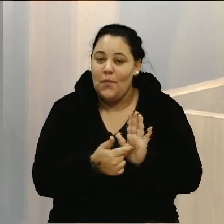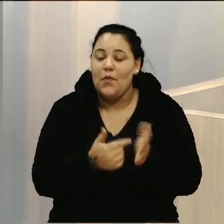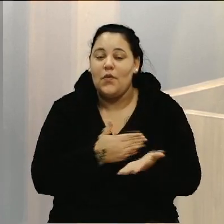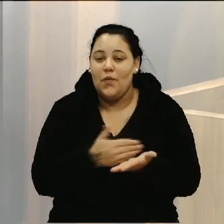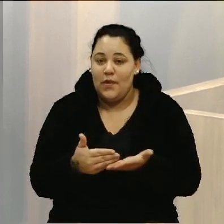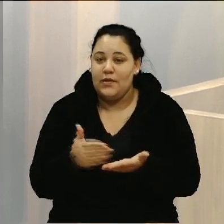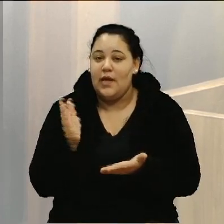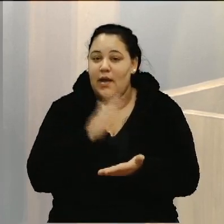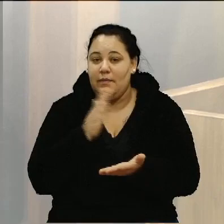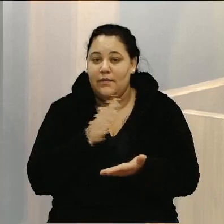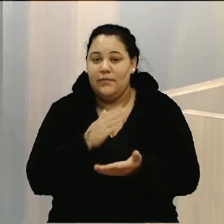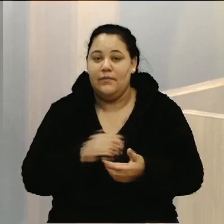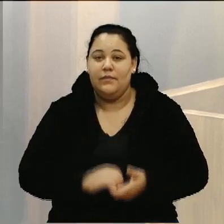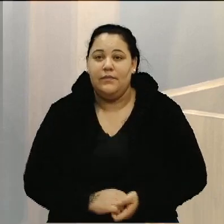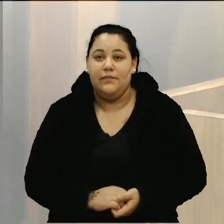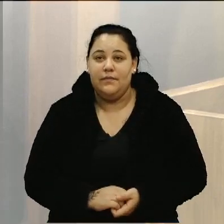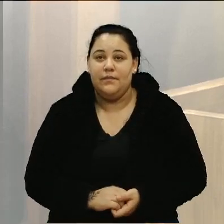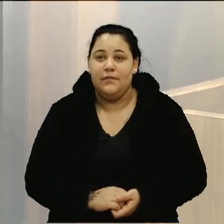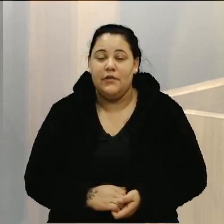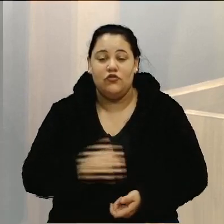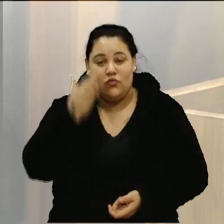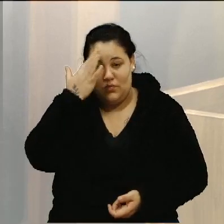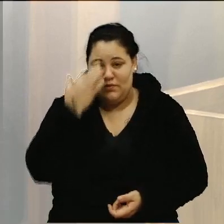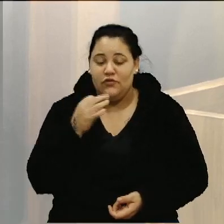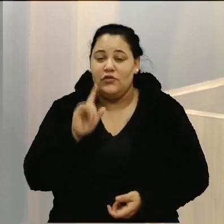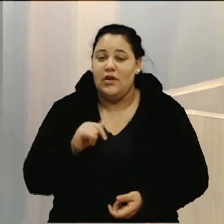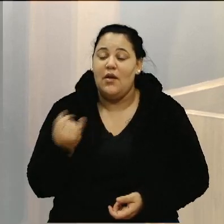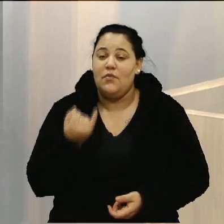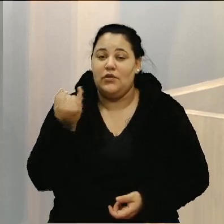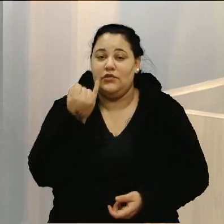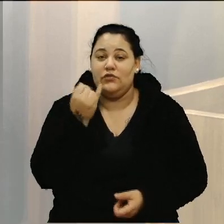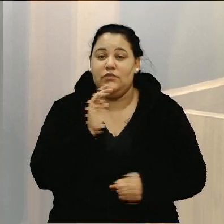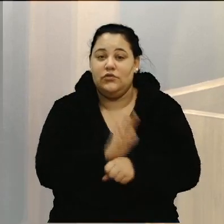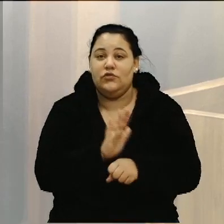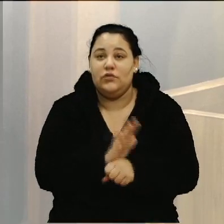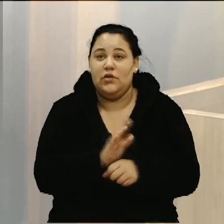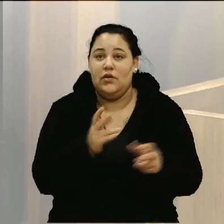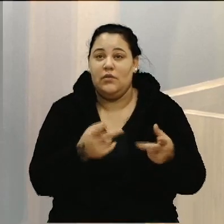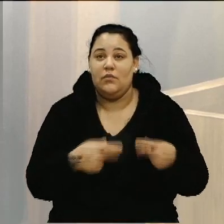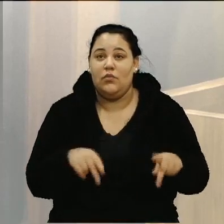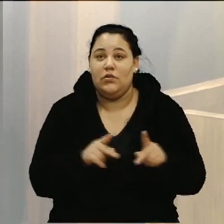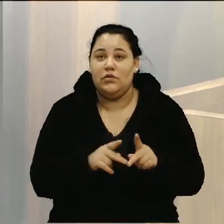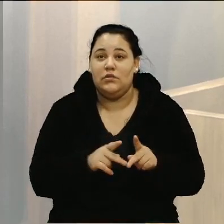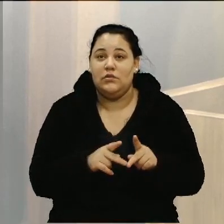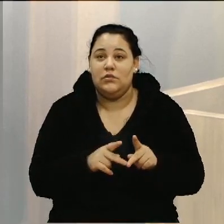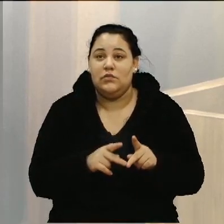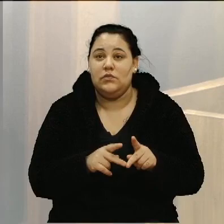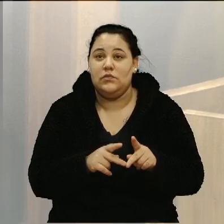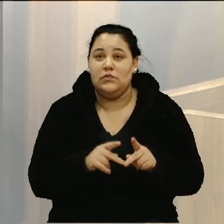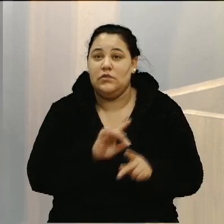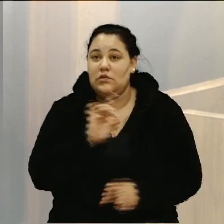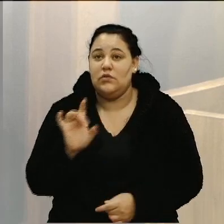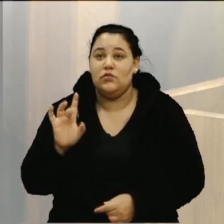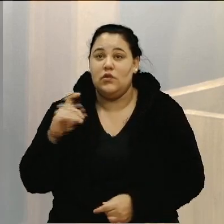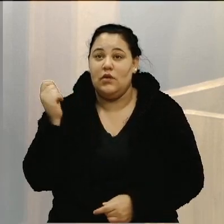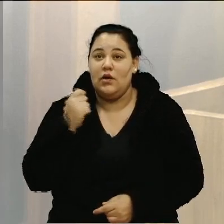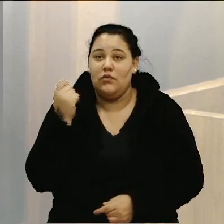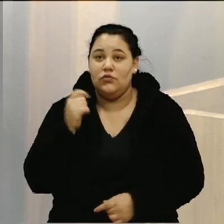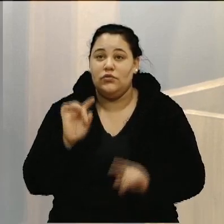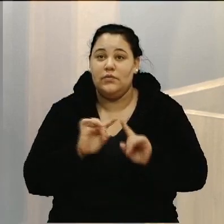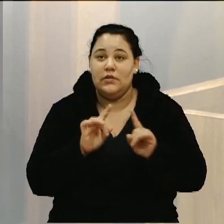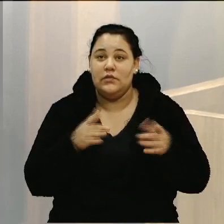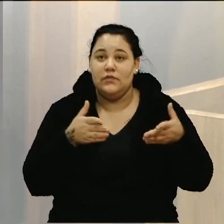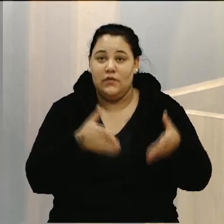muito pertinente, em especial, para auxiliar a população, não somente gaúcha, mas em específico a nossa